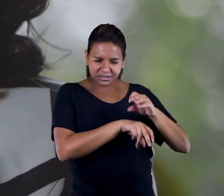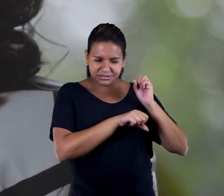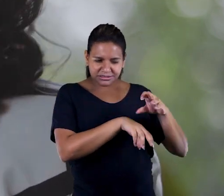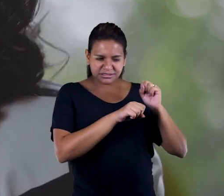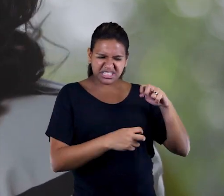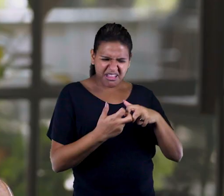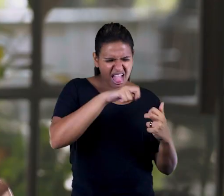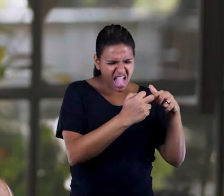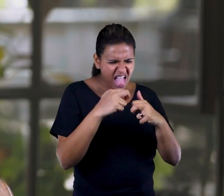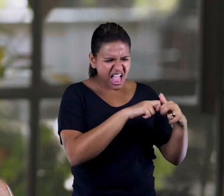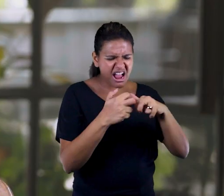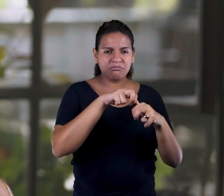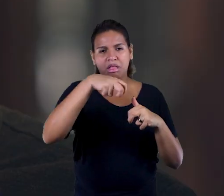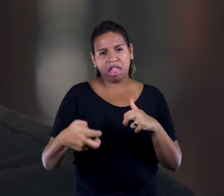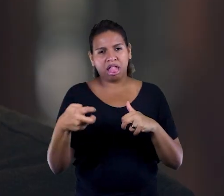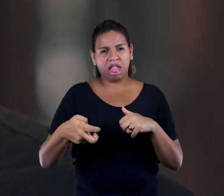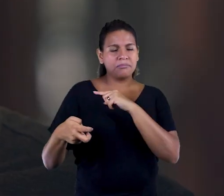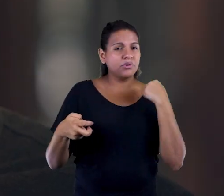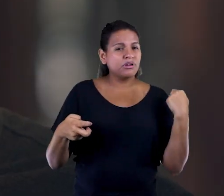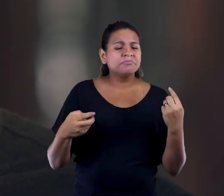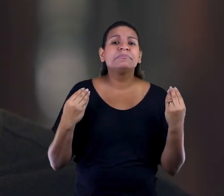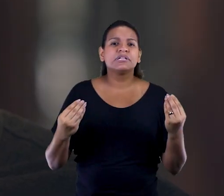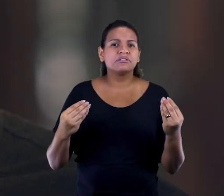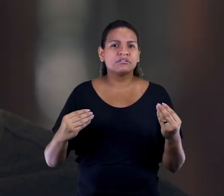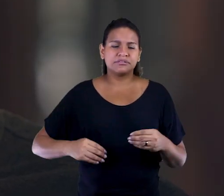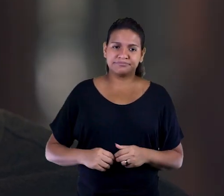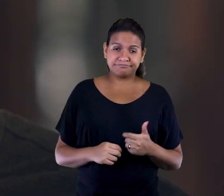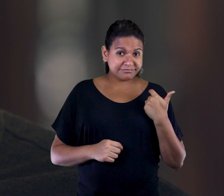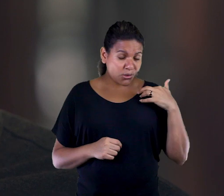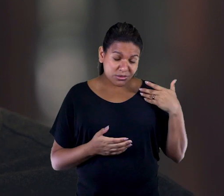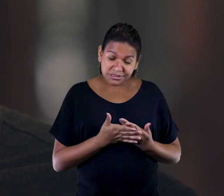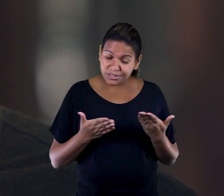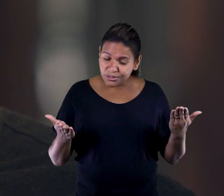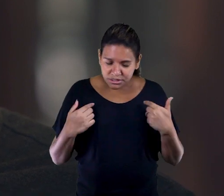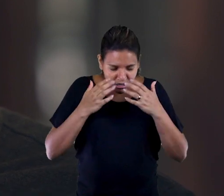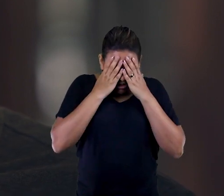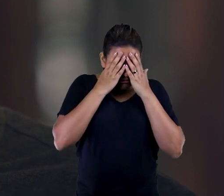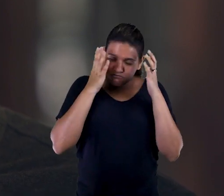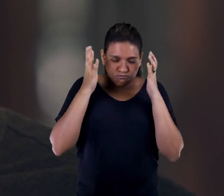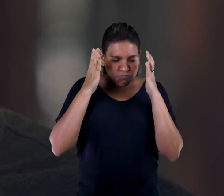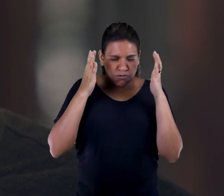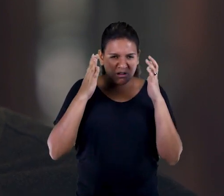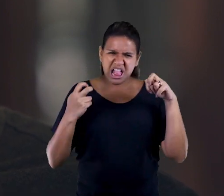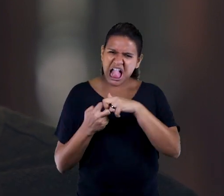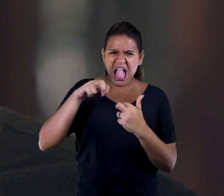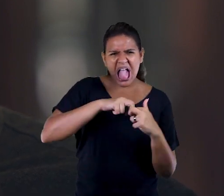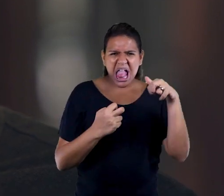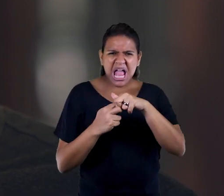se atacam até a morte. É um fantasma, né, que eu carrego comigo até hoje. Porque você fala em